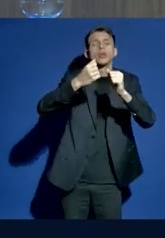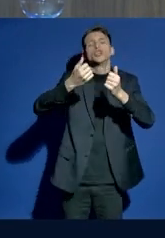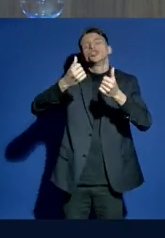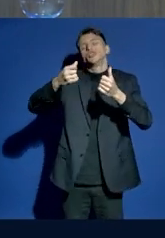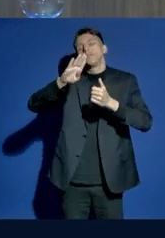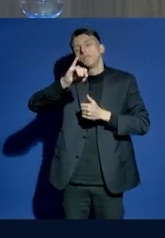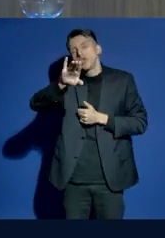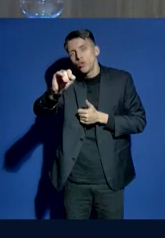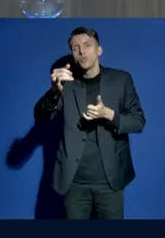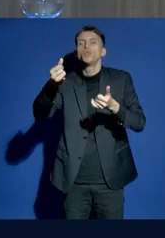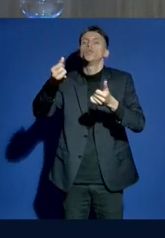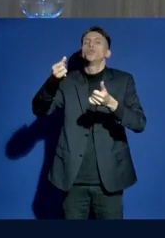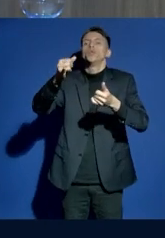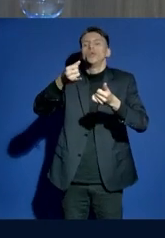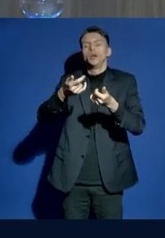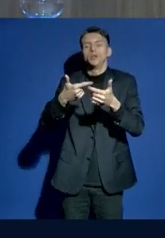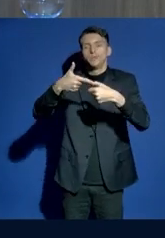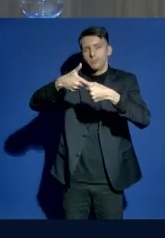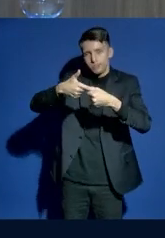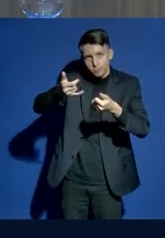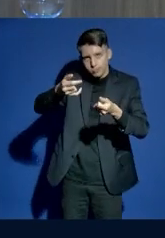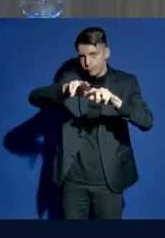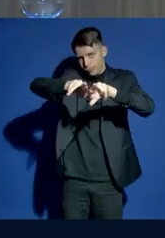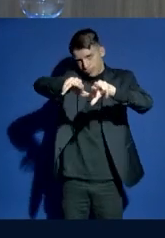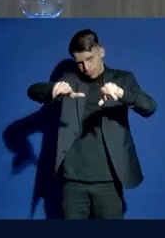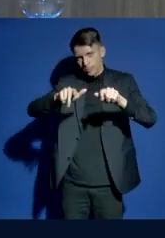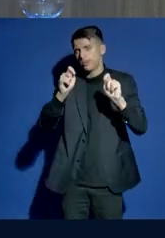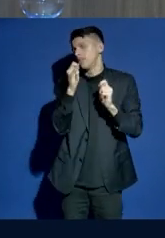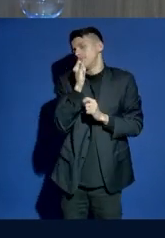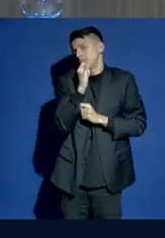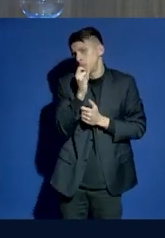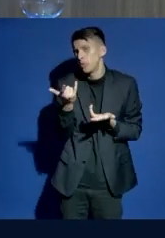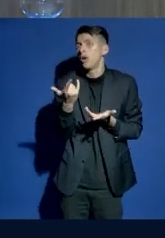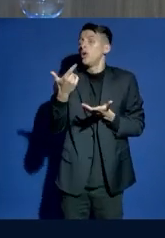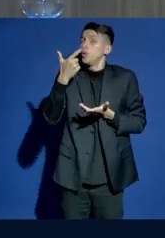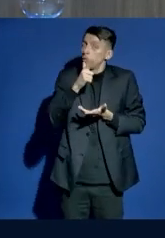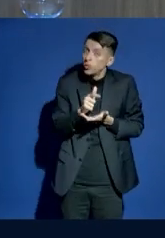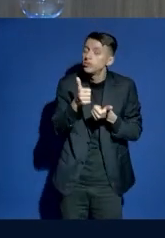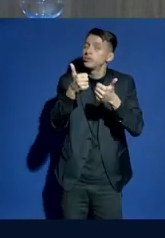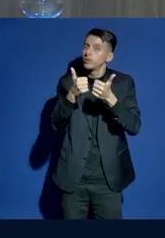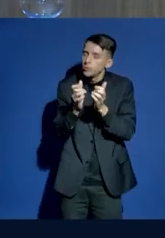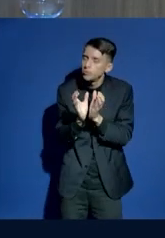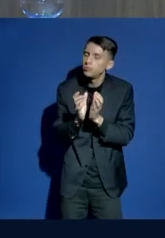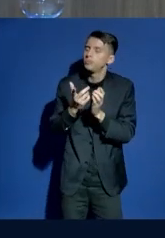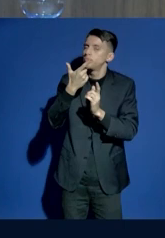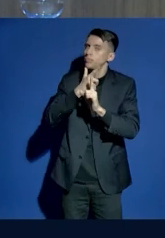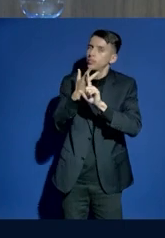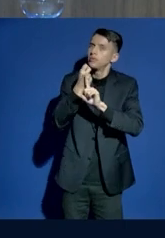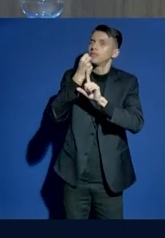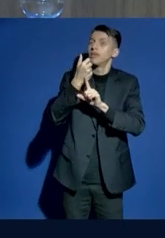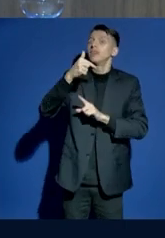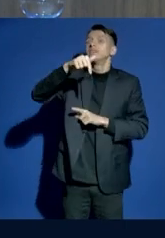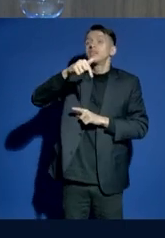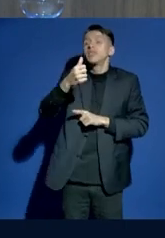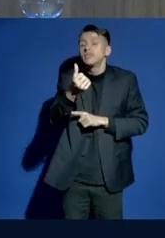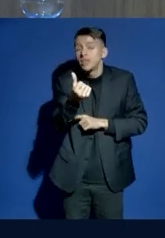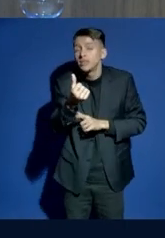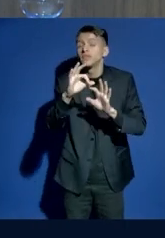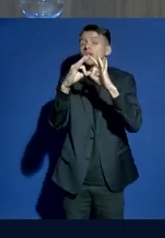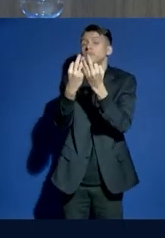hoje, o selo de combustível social no Brasil, que foi uma vitória do setor, 76